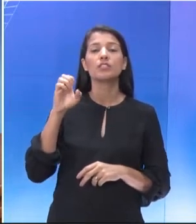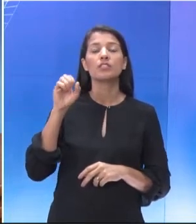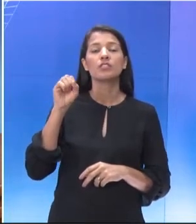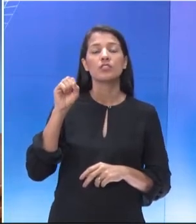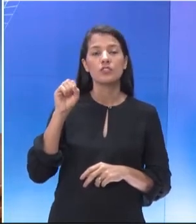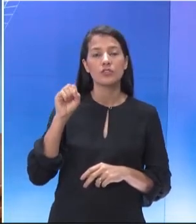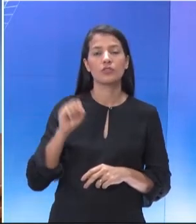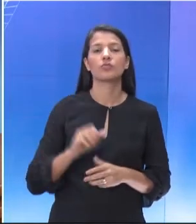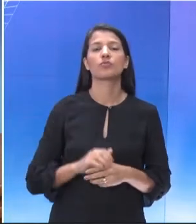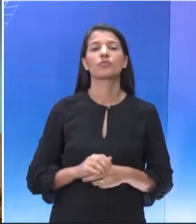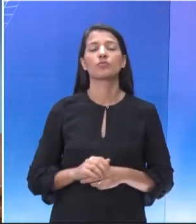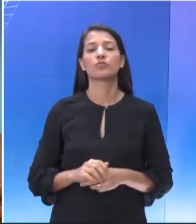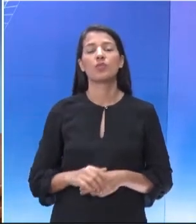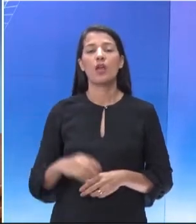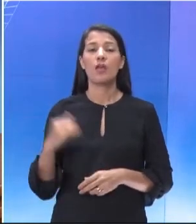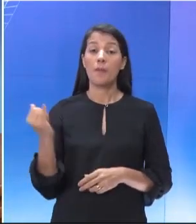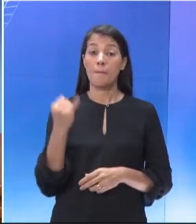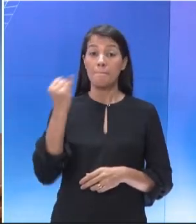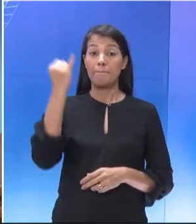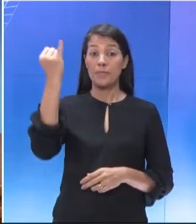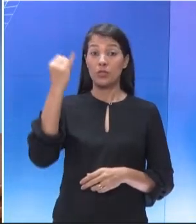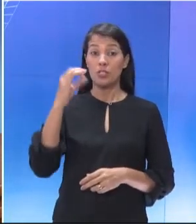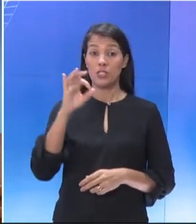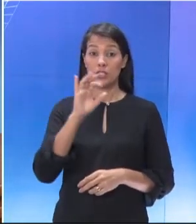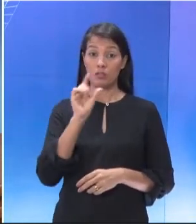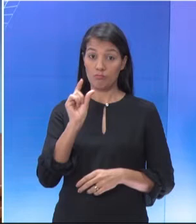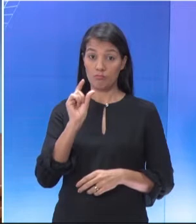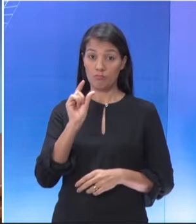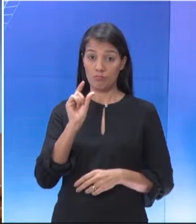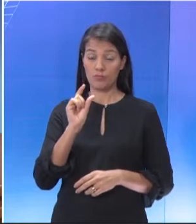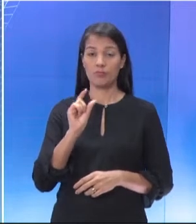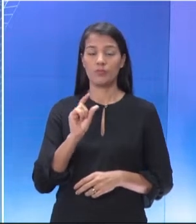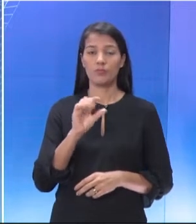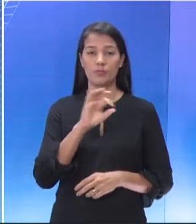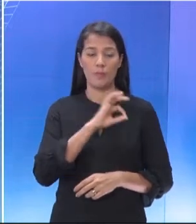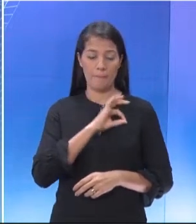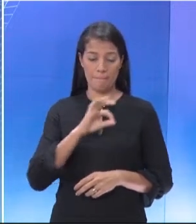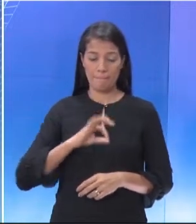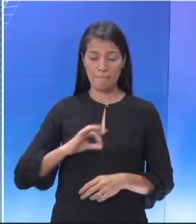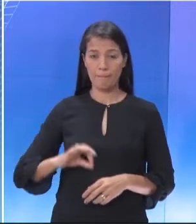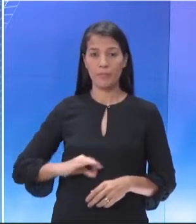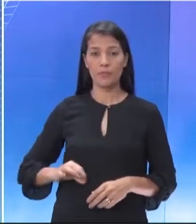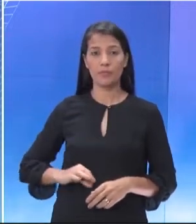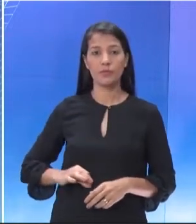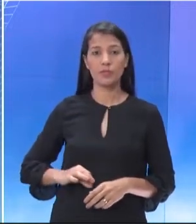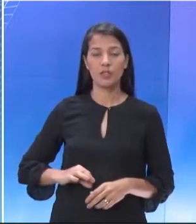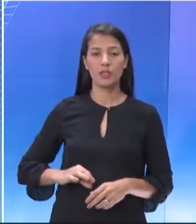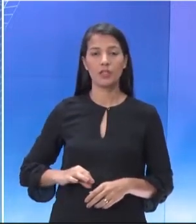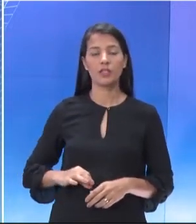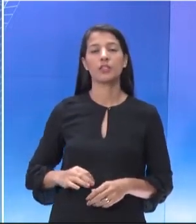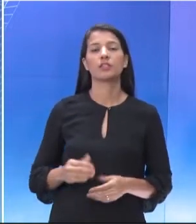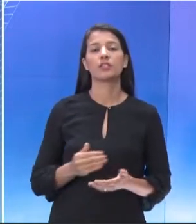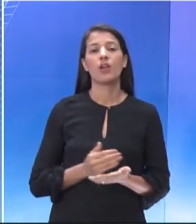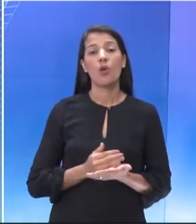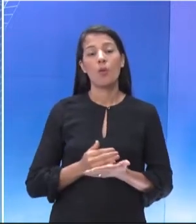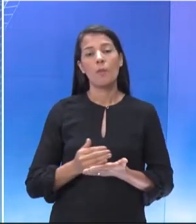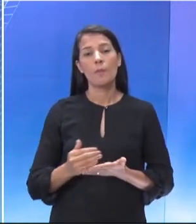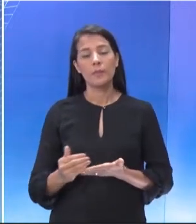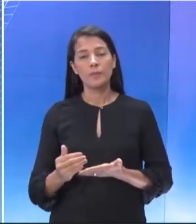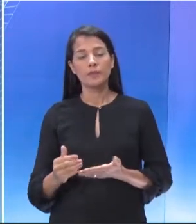biomolécula. Os lipídios são uma molécula orgânica e a partir dessas moléculas a gente tem a